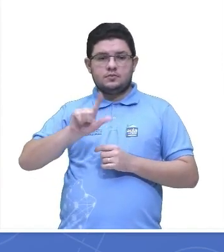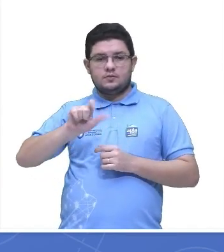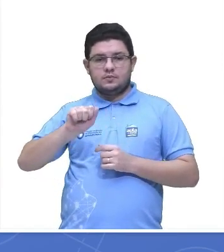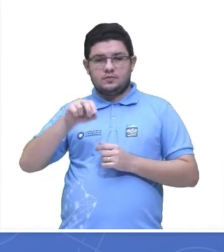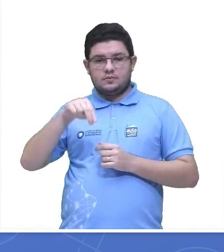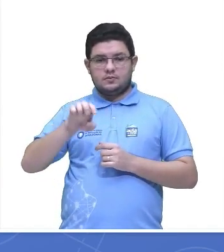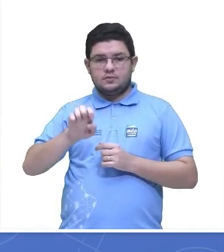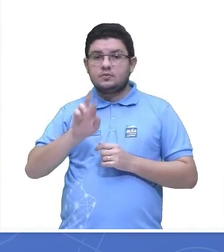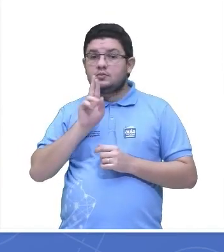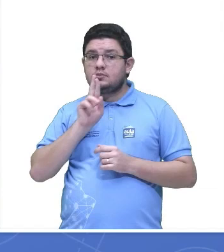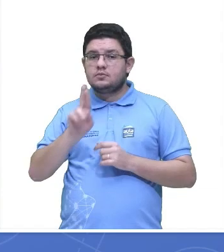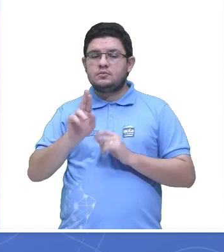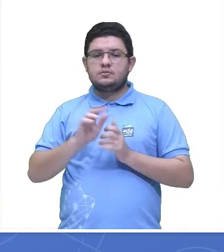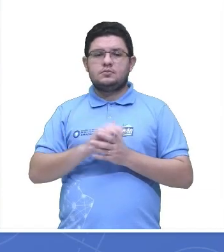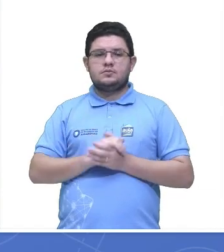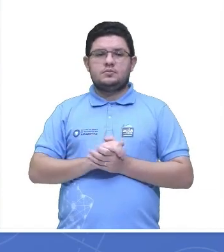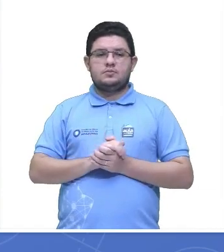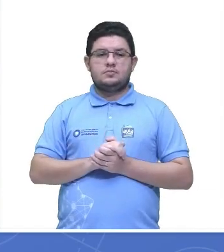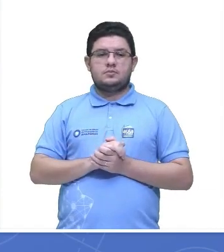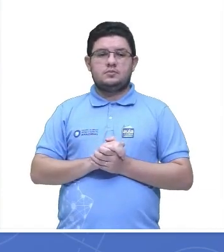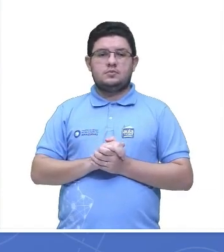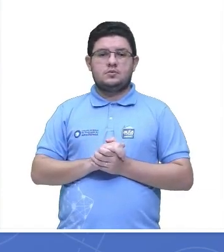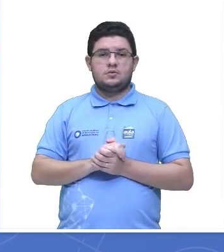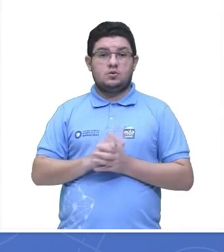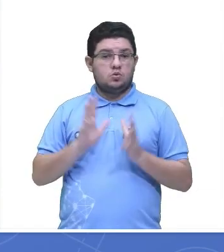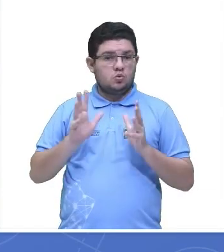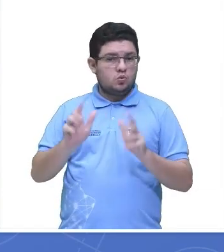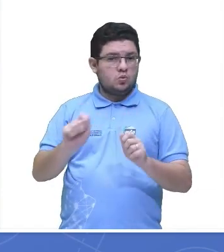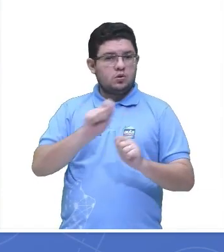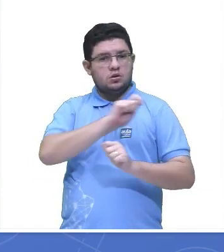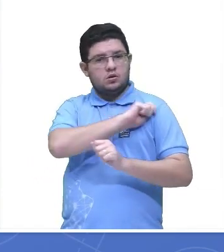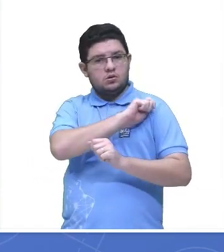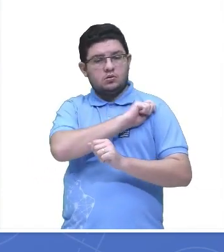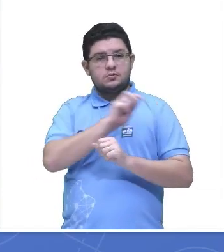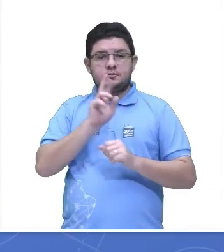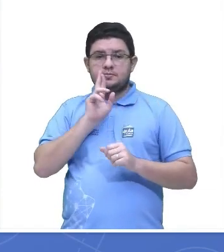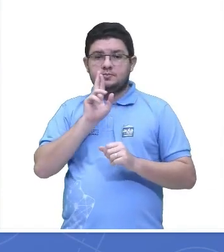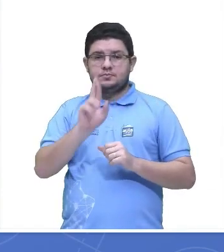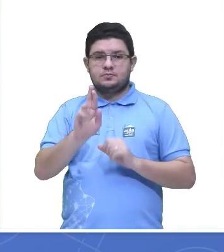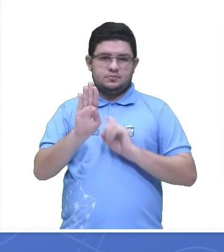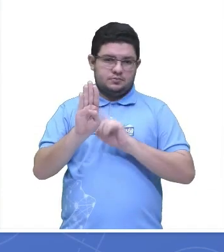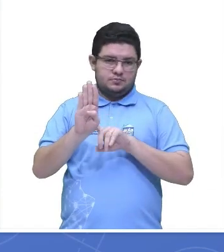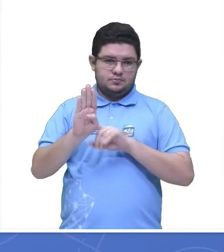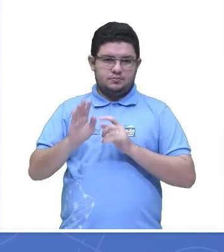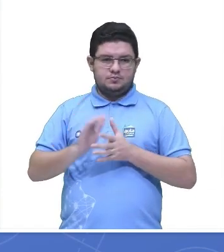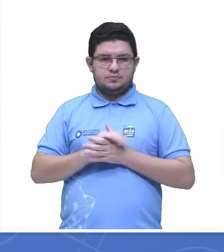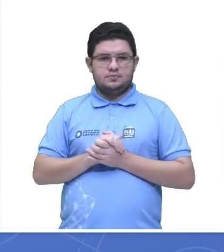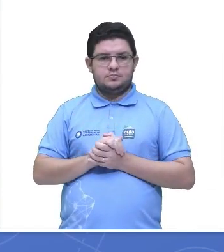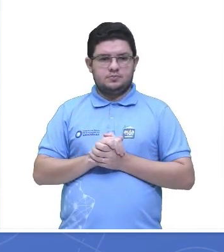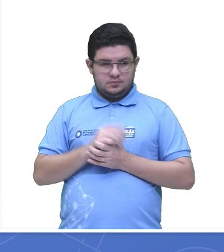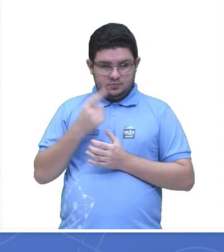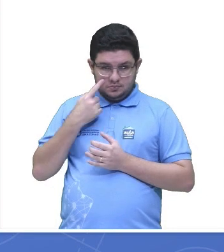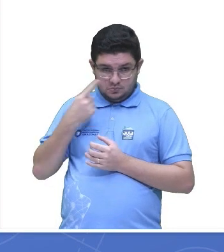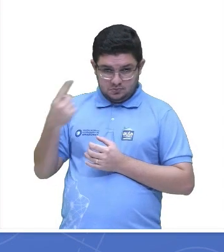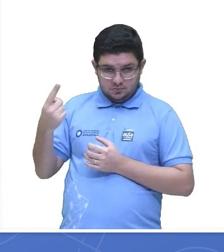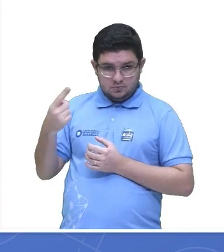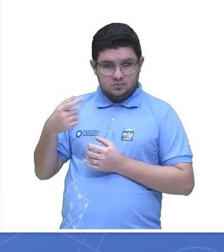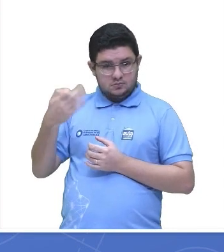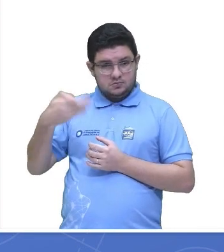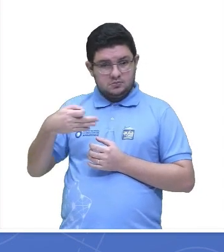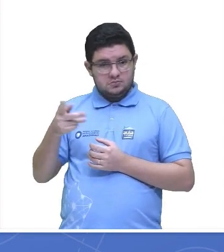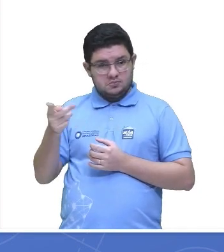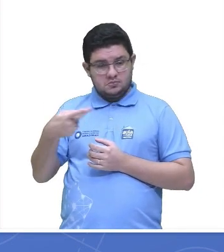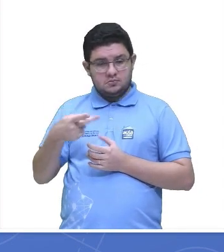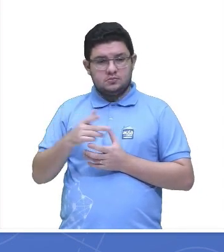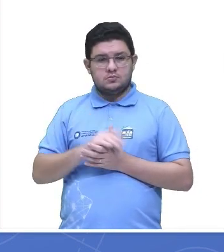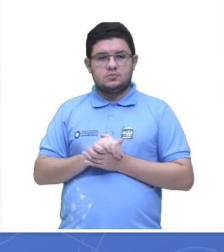Leinara, letra B, né? Então todos os alunos aí apostando na letra B. Vamos ver se vocês acertaram? Olha só, parabéns aos